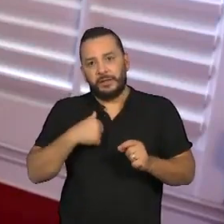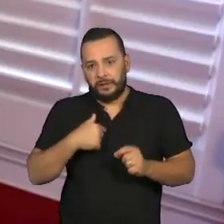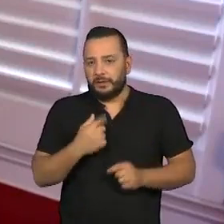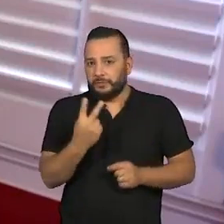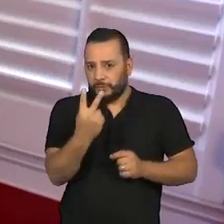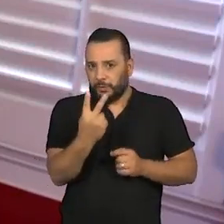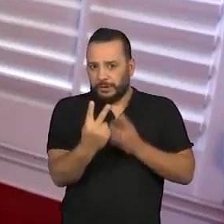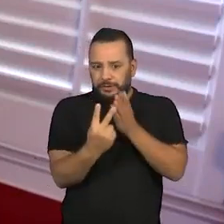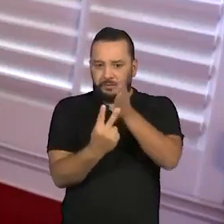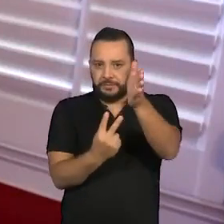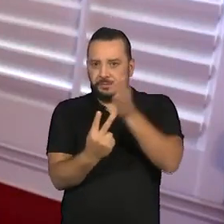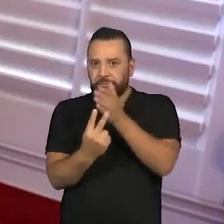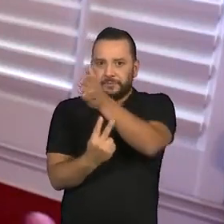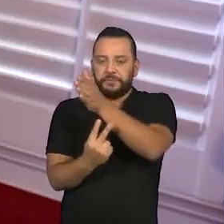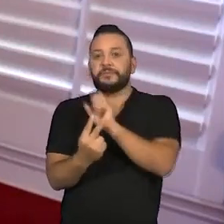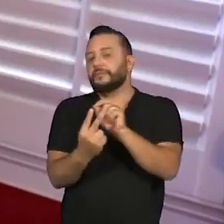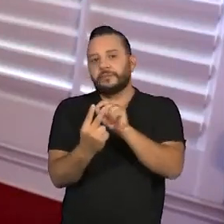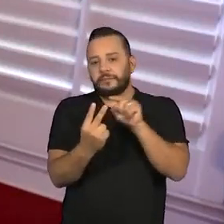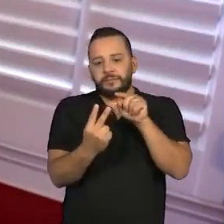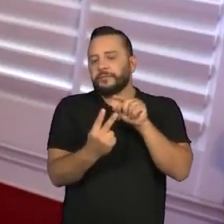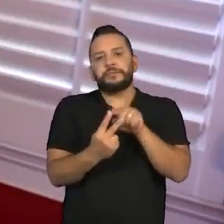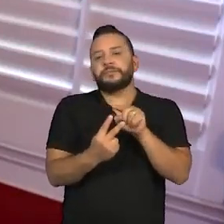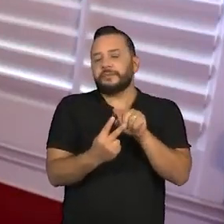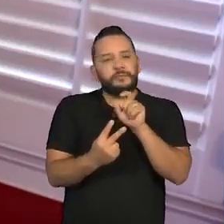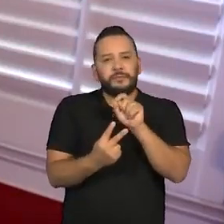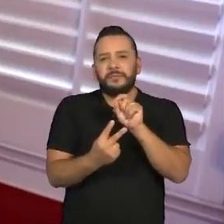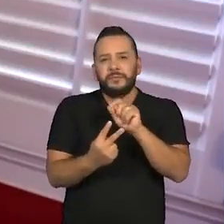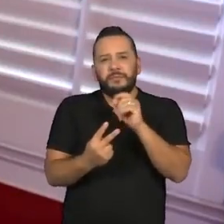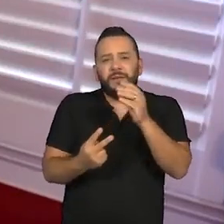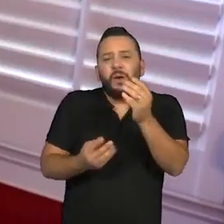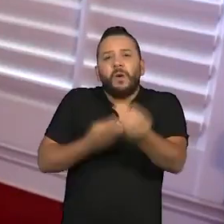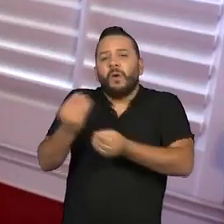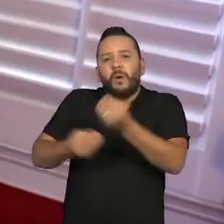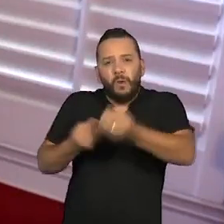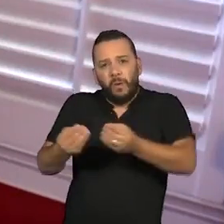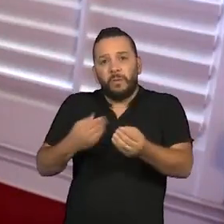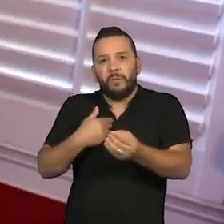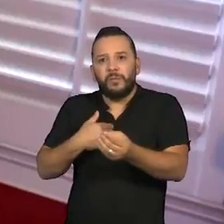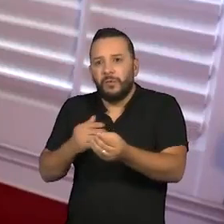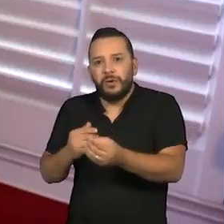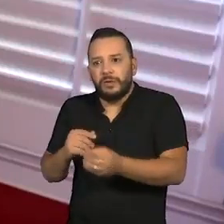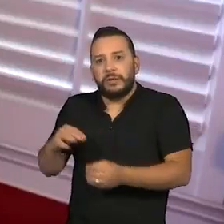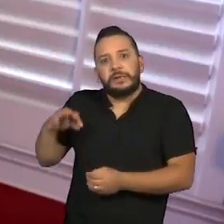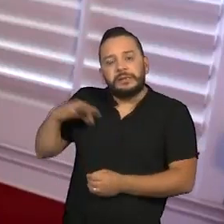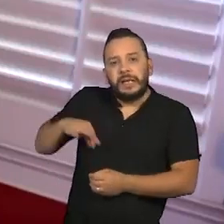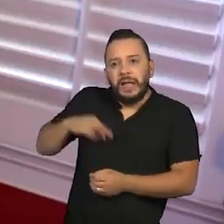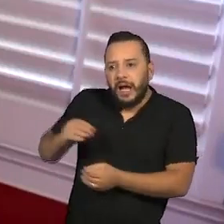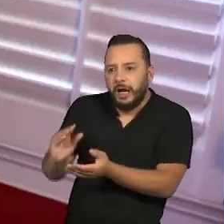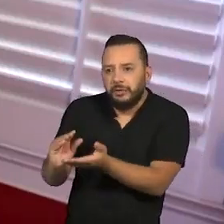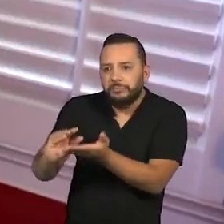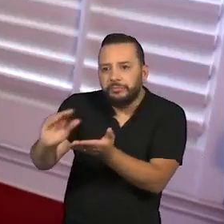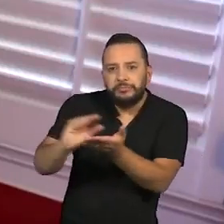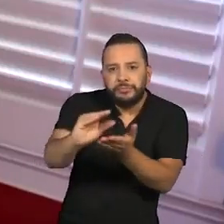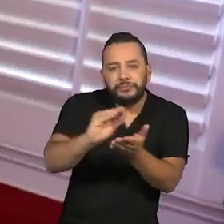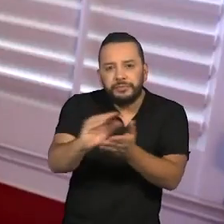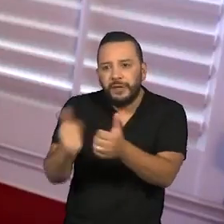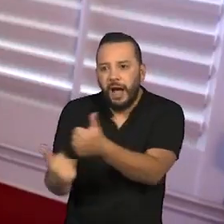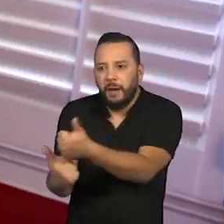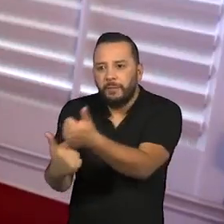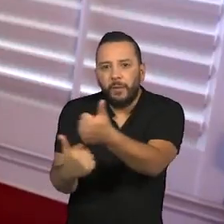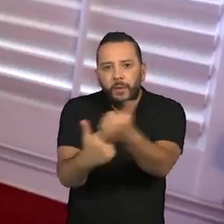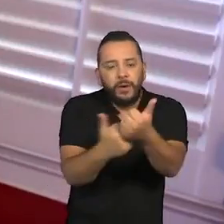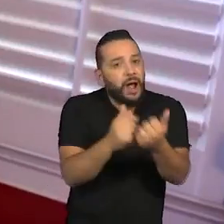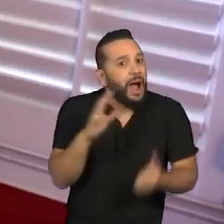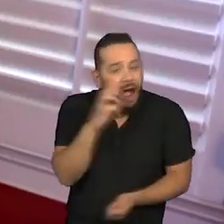A primeira linha de frente tem que ser o que fazer para dar essa sustentação imediata de curto prazo. E aqui tem as